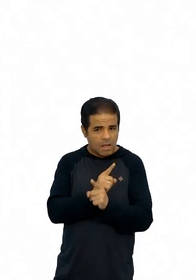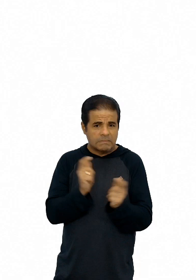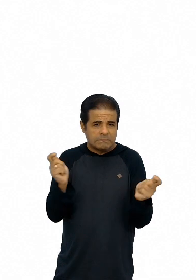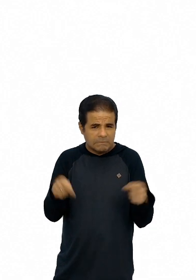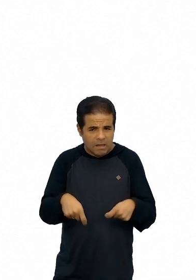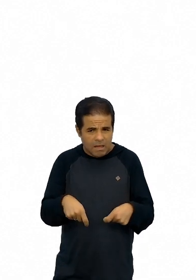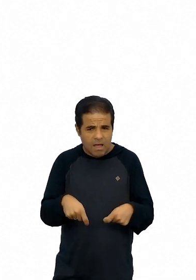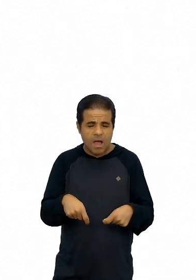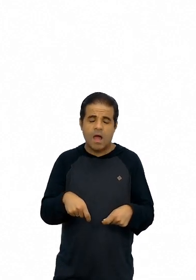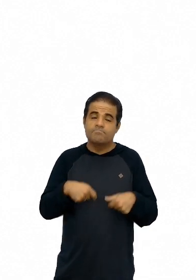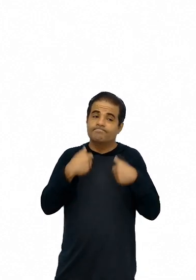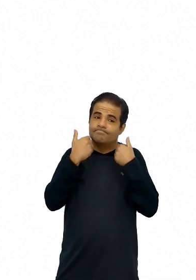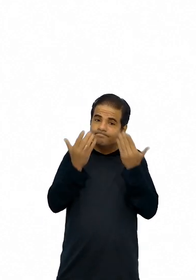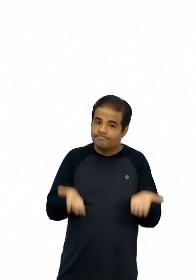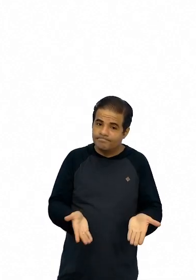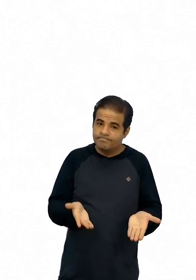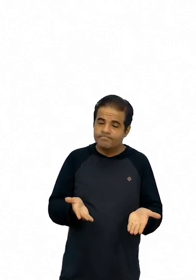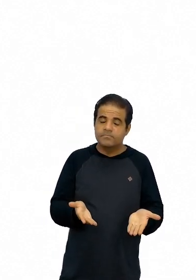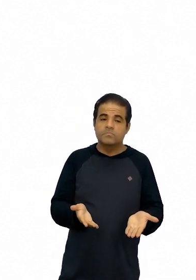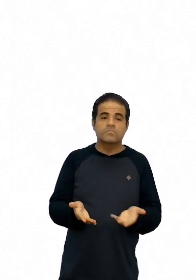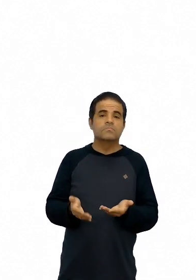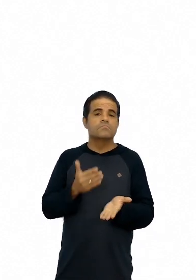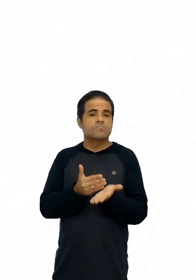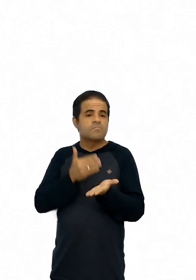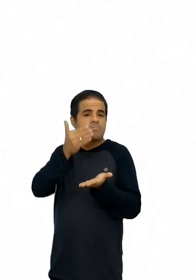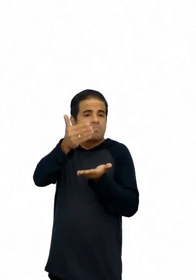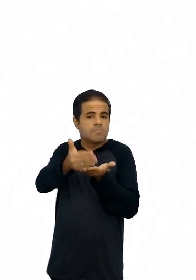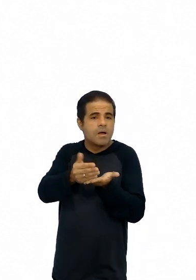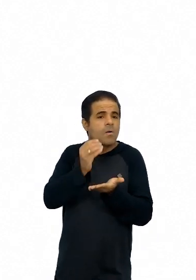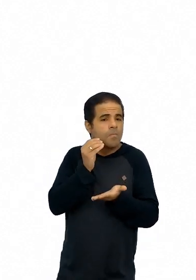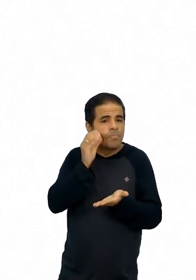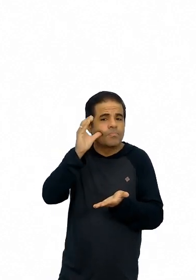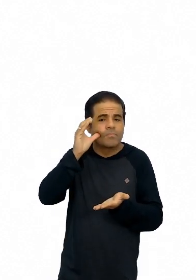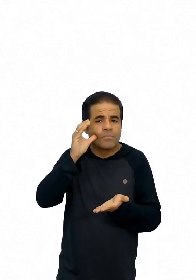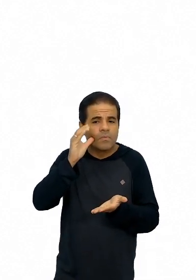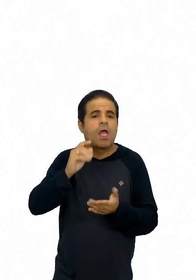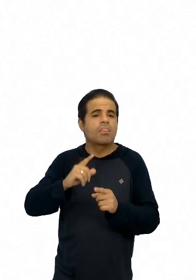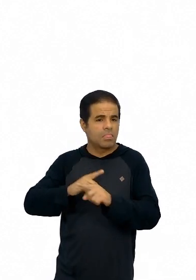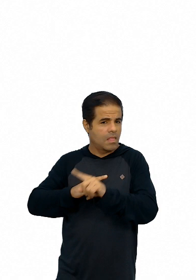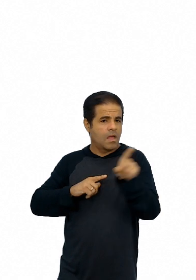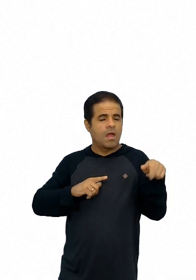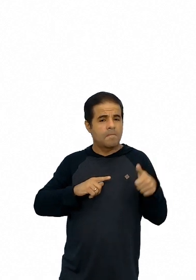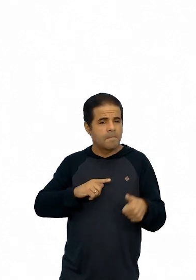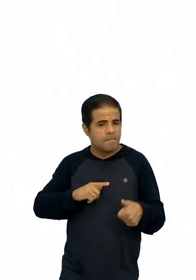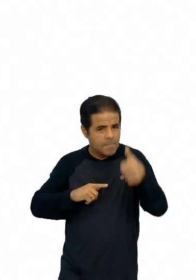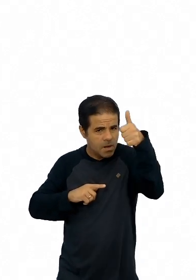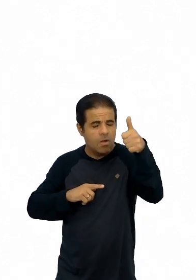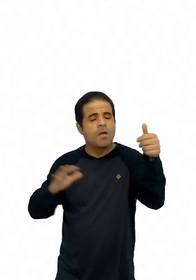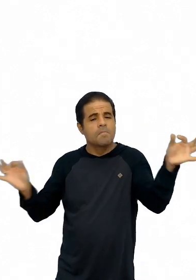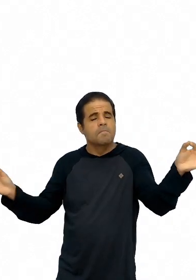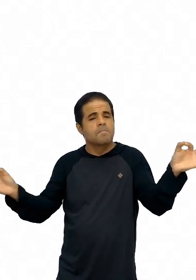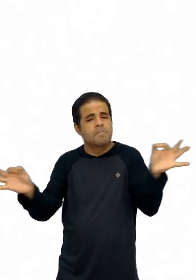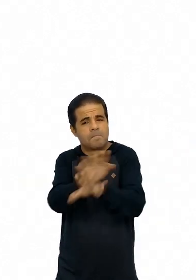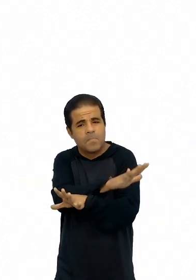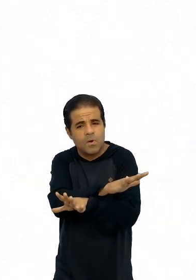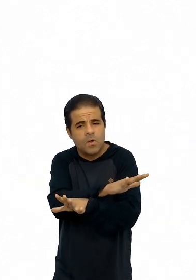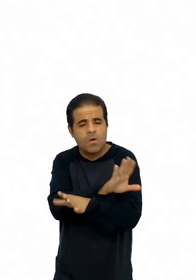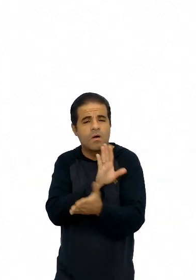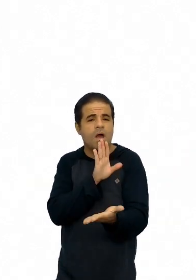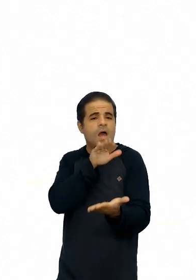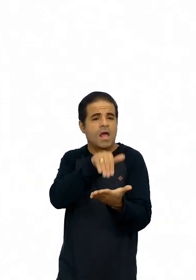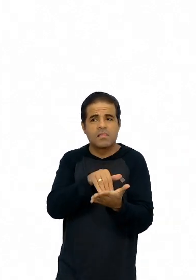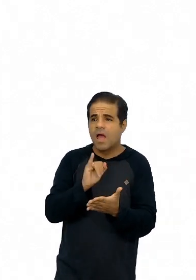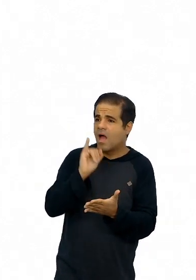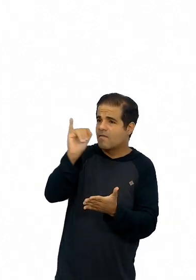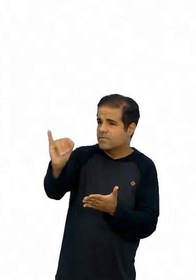Não, tá? Mas quanto mais conhecimento a gente tem, melhor a gente está preparado até para dizer para